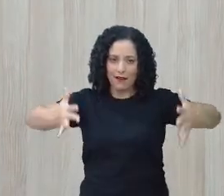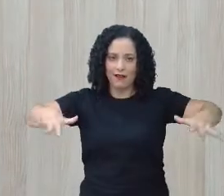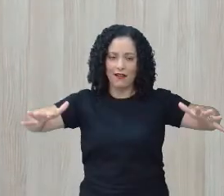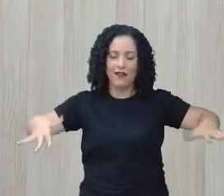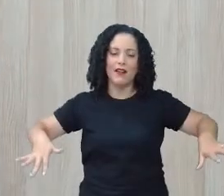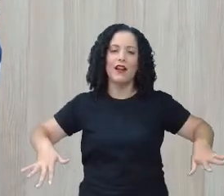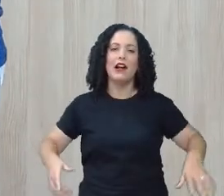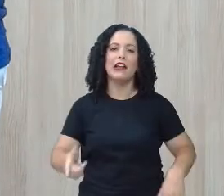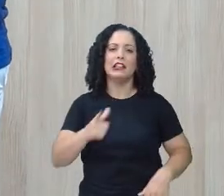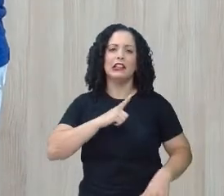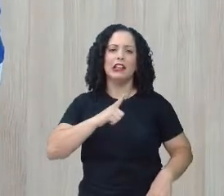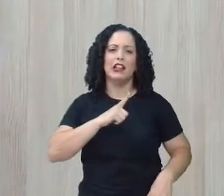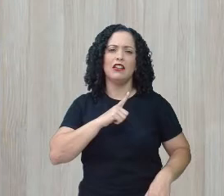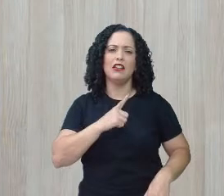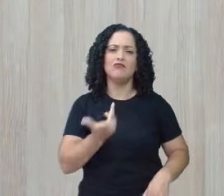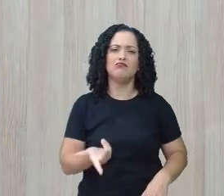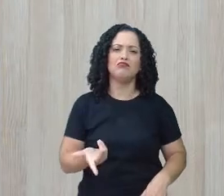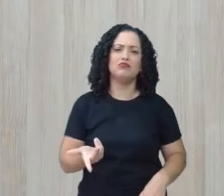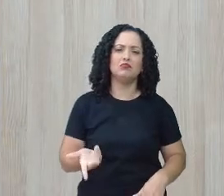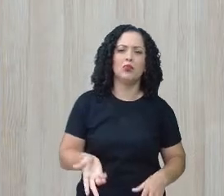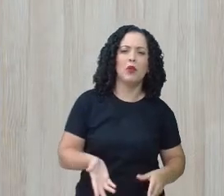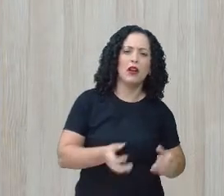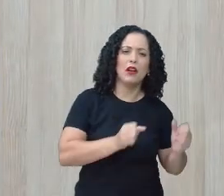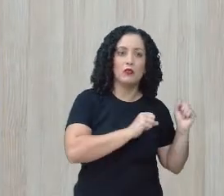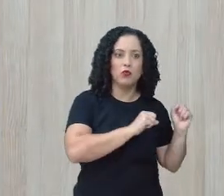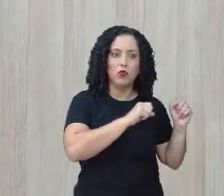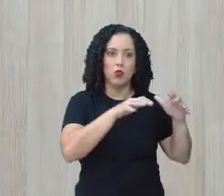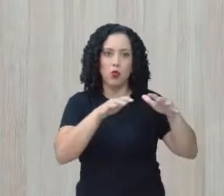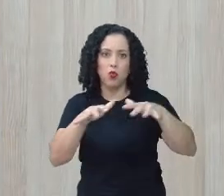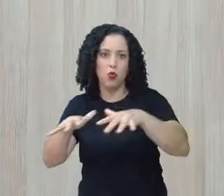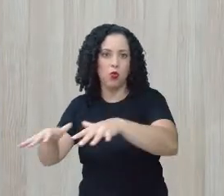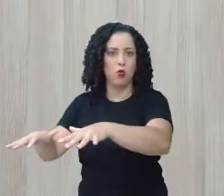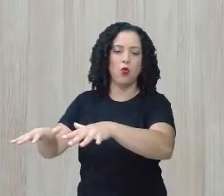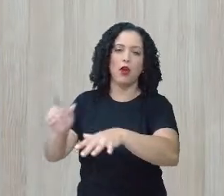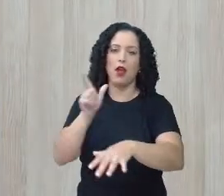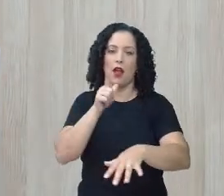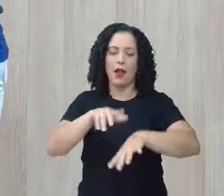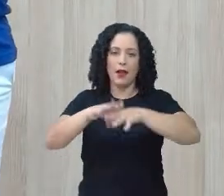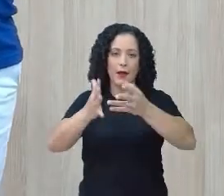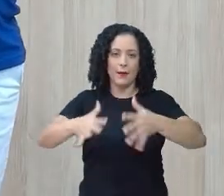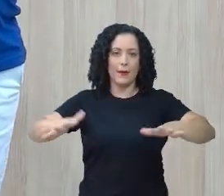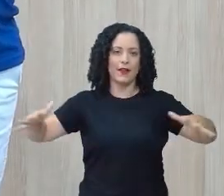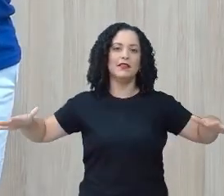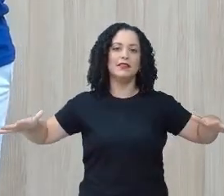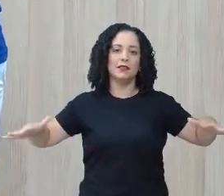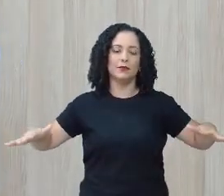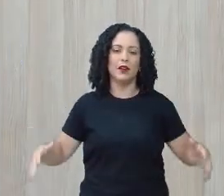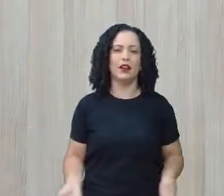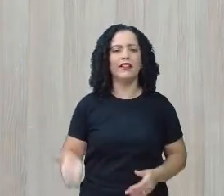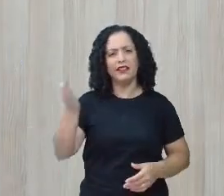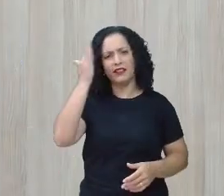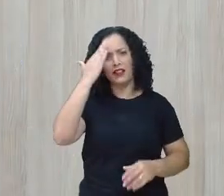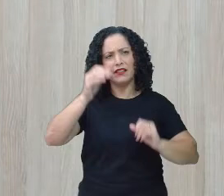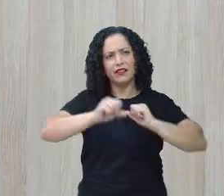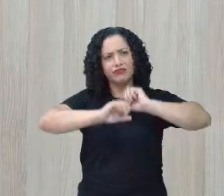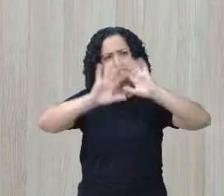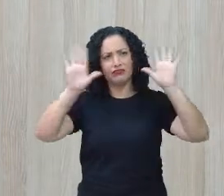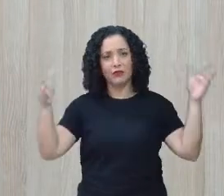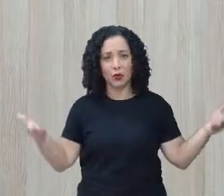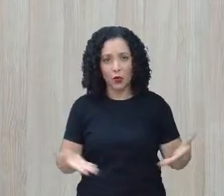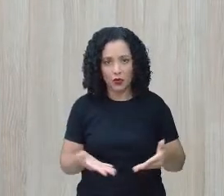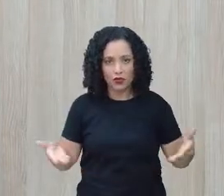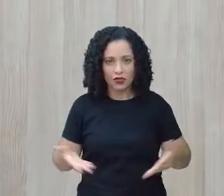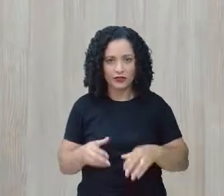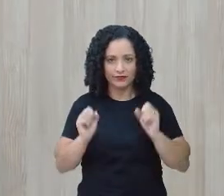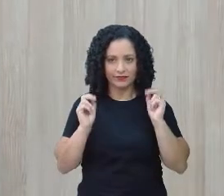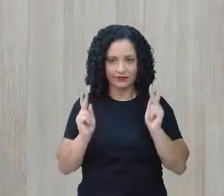de expansão marítima, né? Processo de descobrimentos marítimos, né? Então, a gente vai tentar entender isso na aula de hoje,